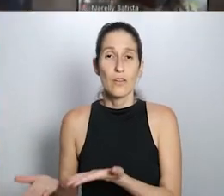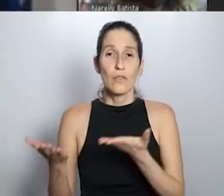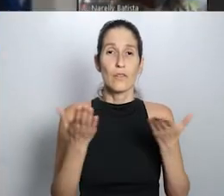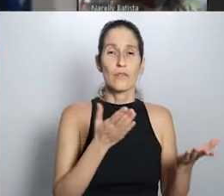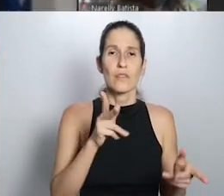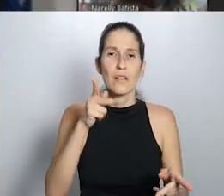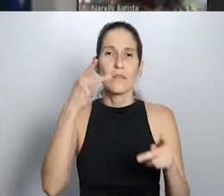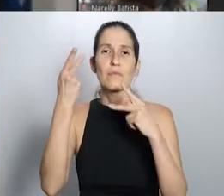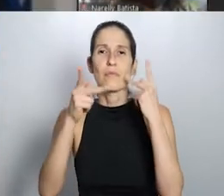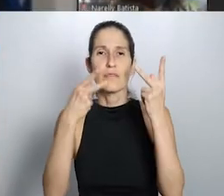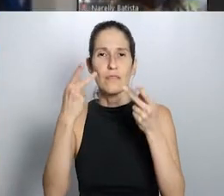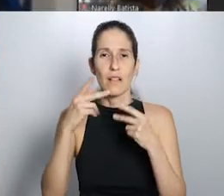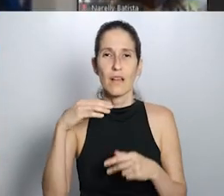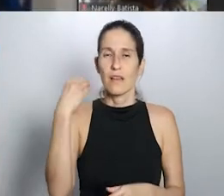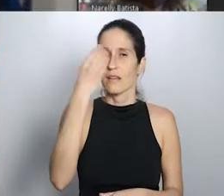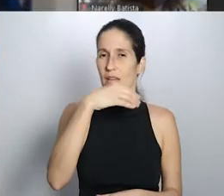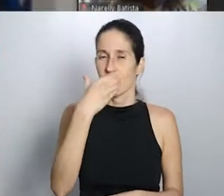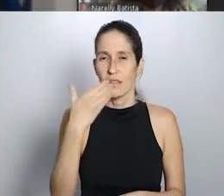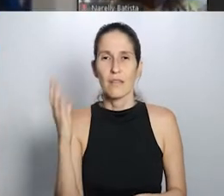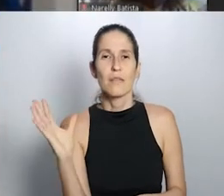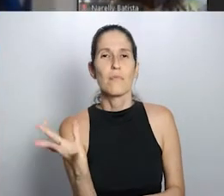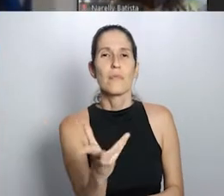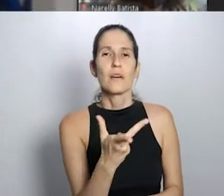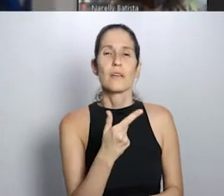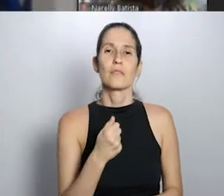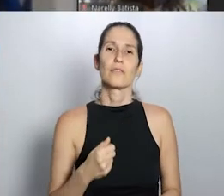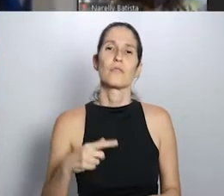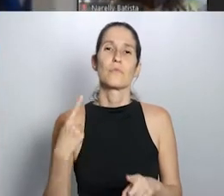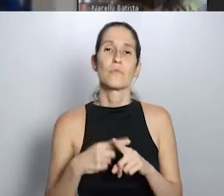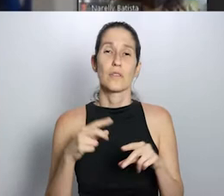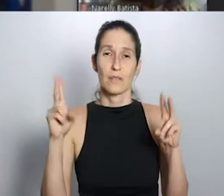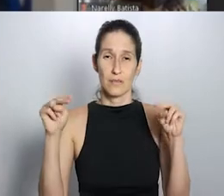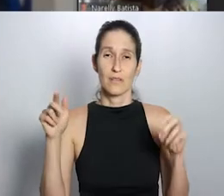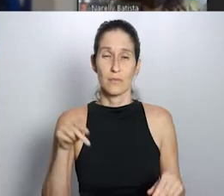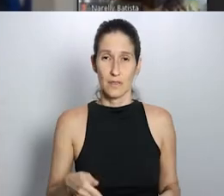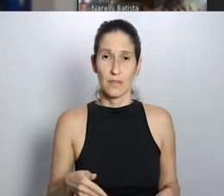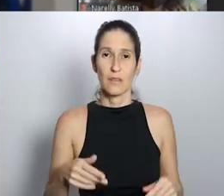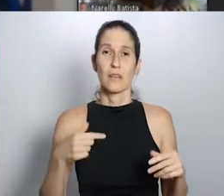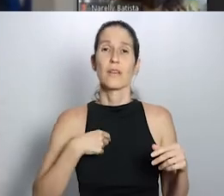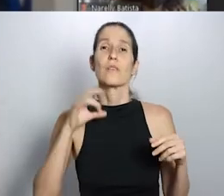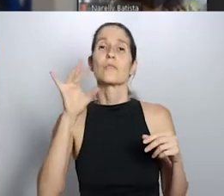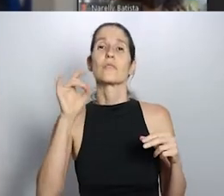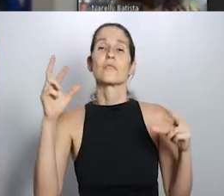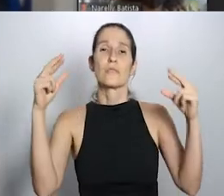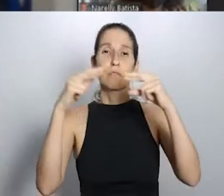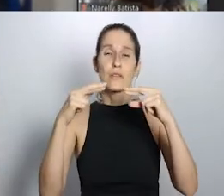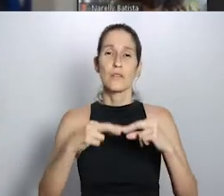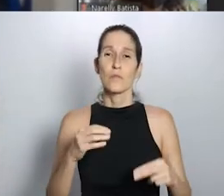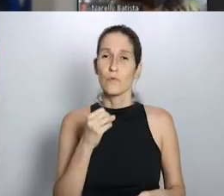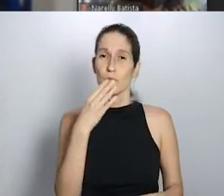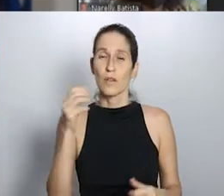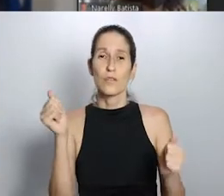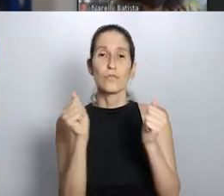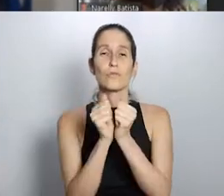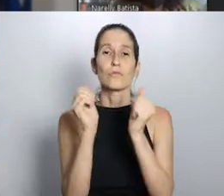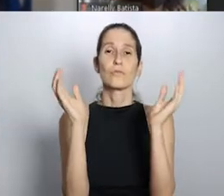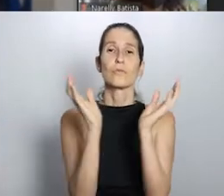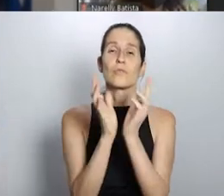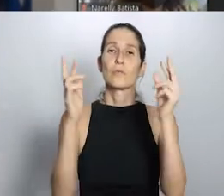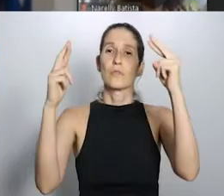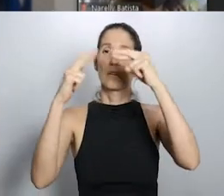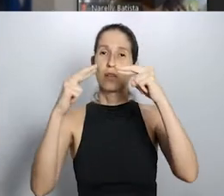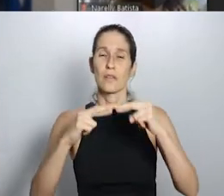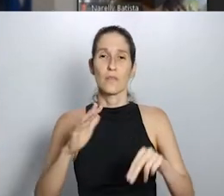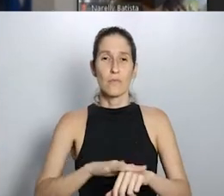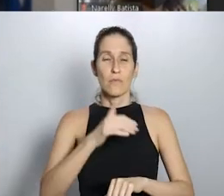Senão mistura tudo. Então, eu vou fazer o seguinte. Eu vou convidar agora para fazer uma fala e ele cantar o que ele quiser cantar, porque o tema aqui é eu